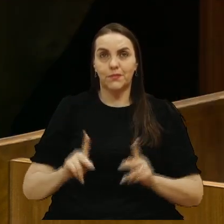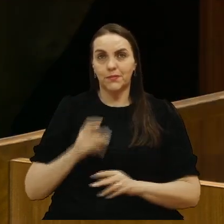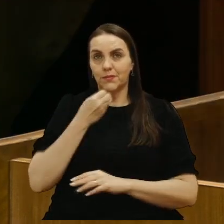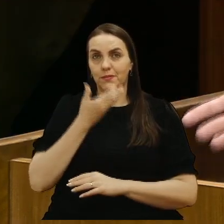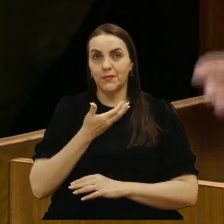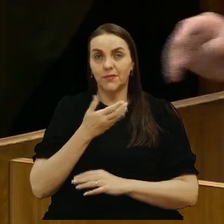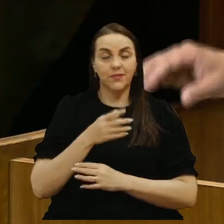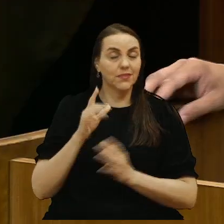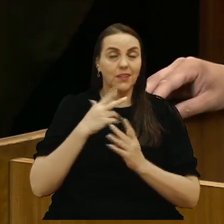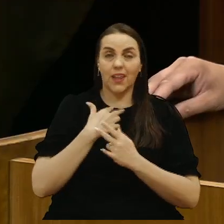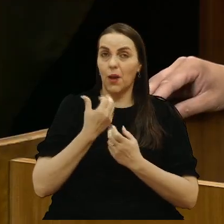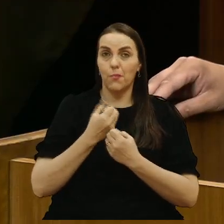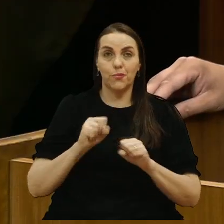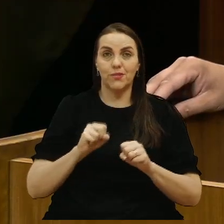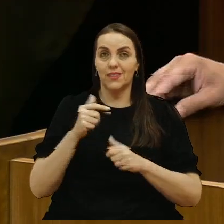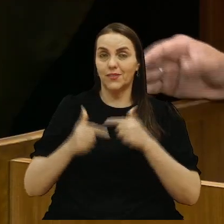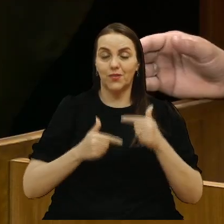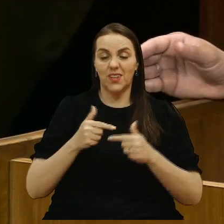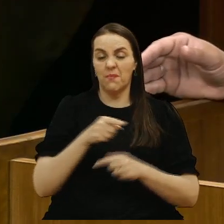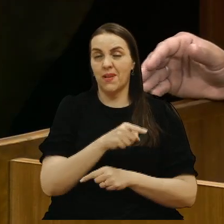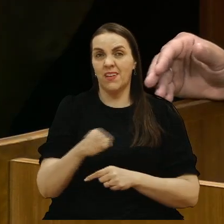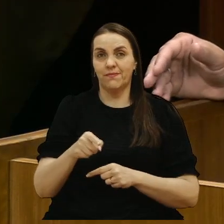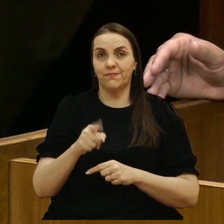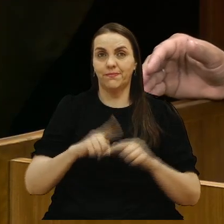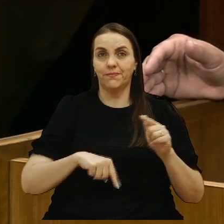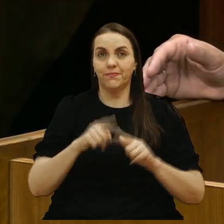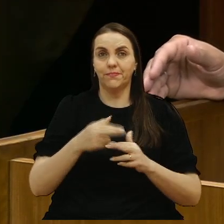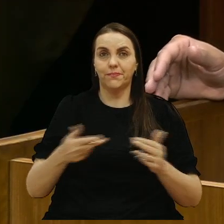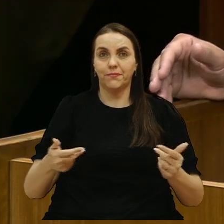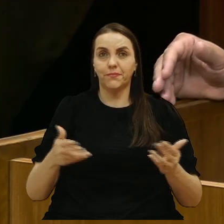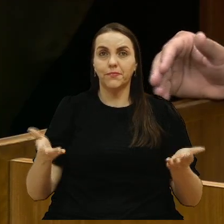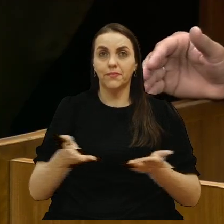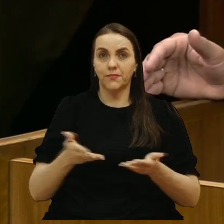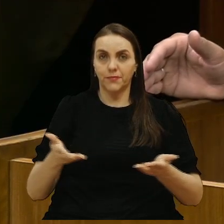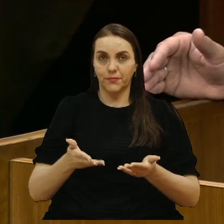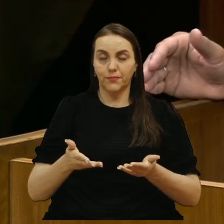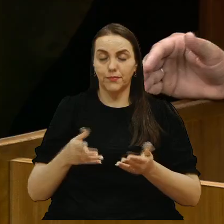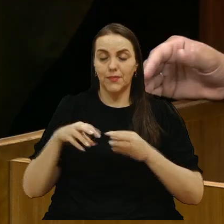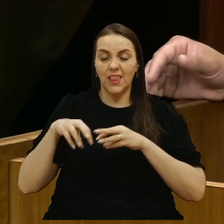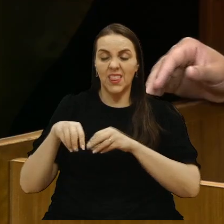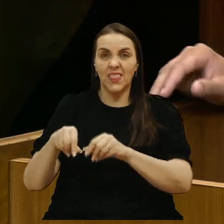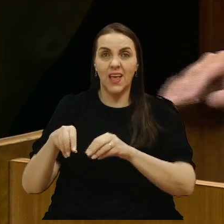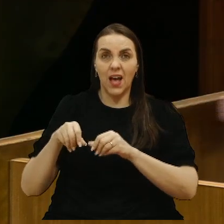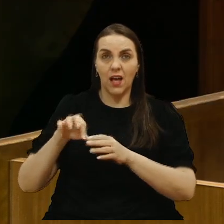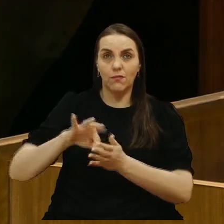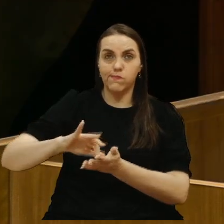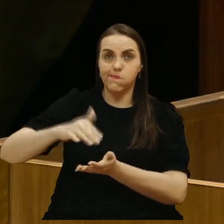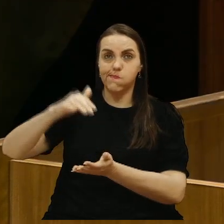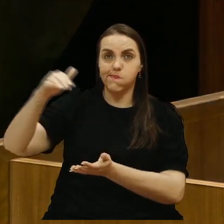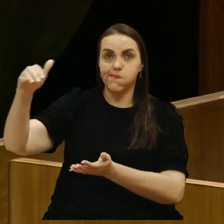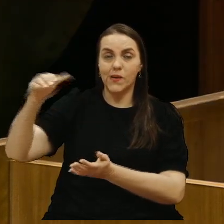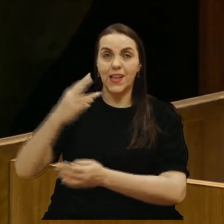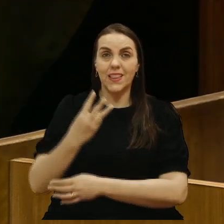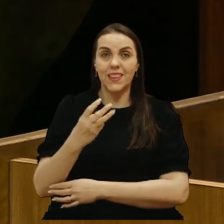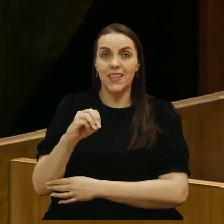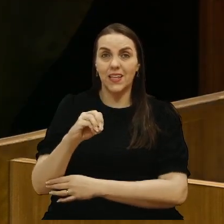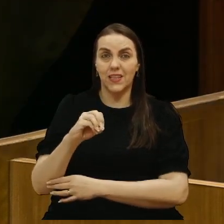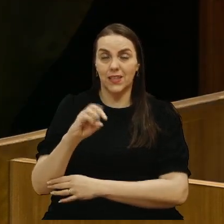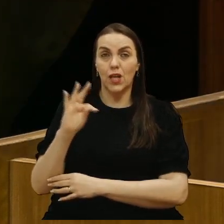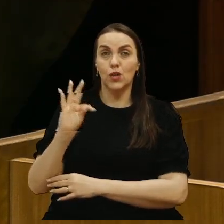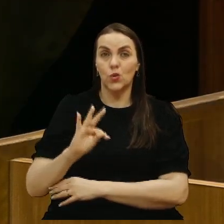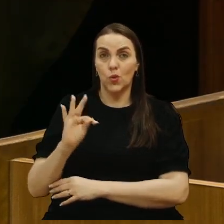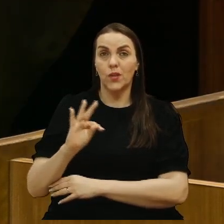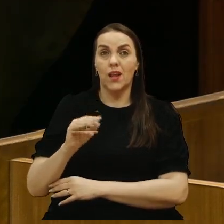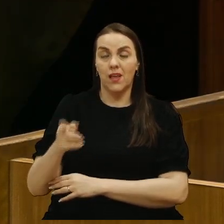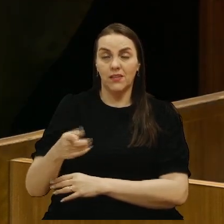não conseguem trabalhar com esse material. Então, hoje nós estamos enterrando 30 toneladas de rejeito, só que